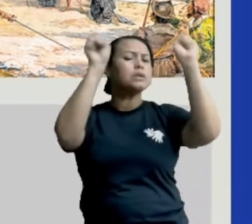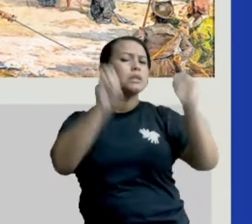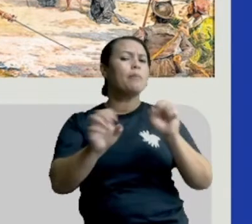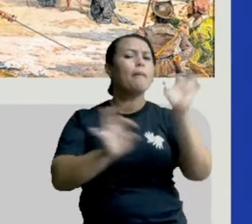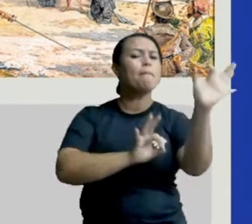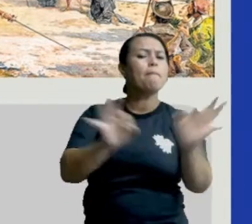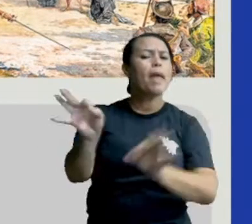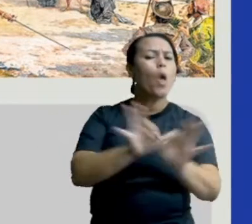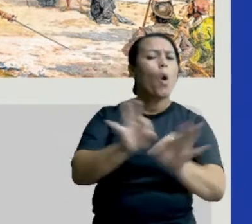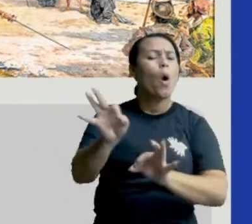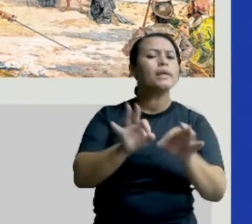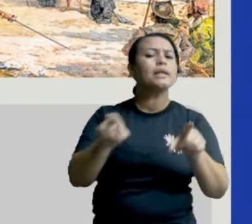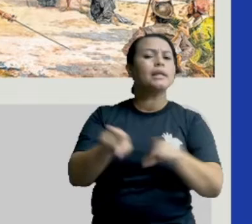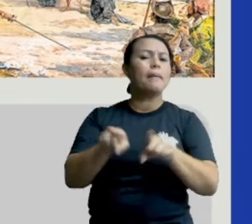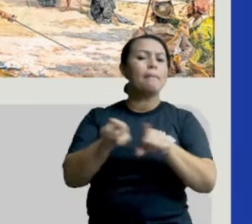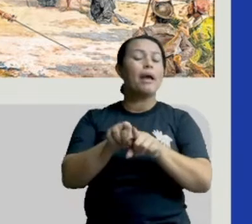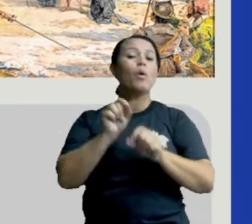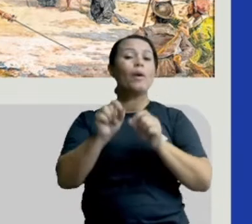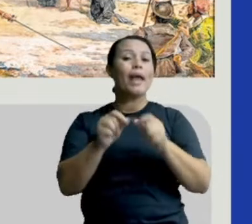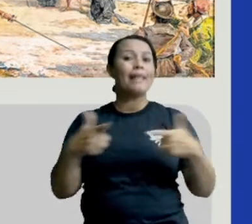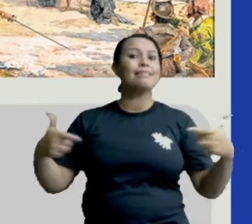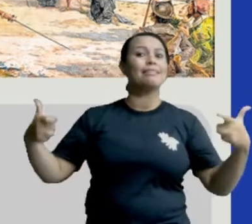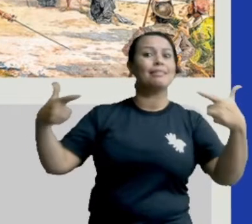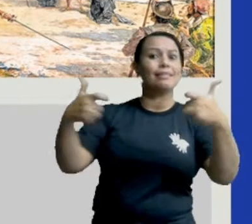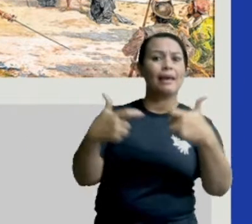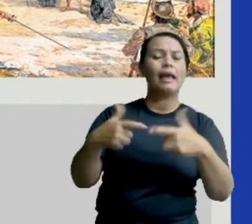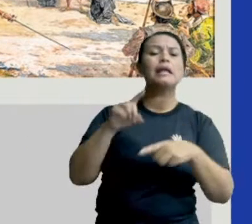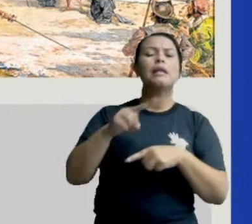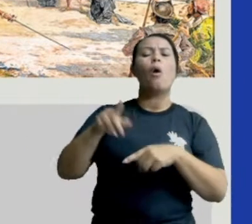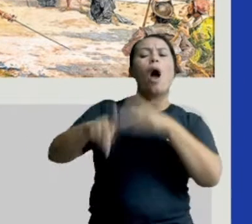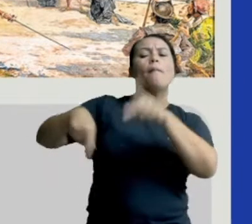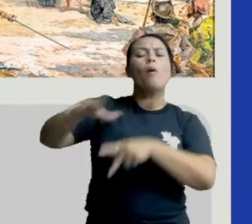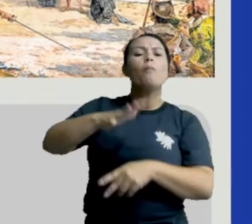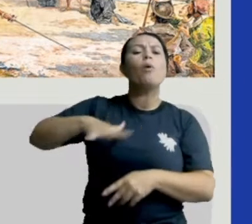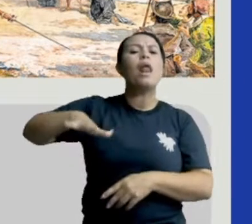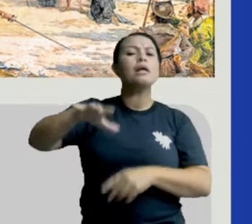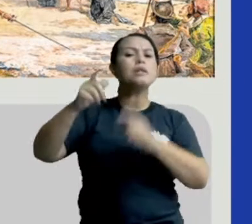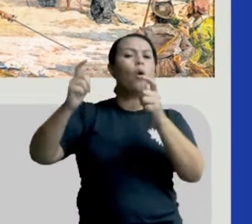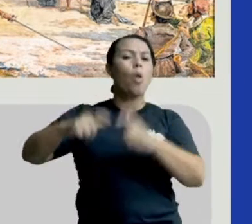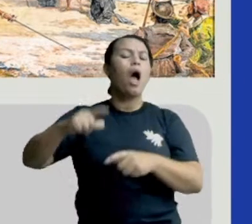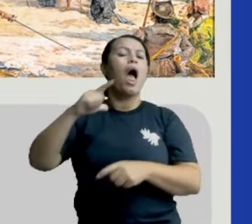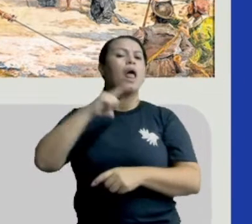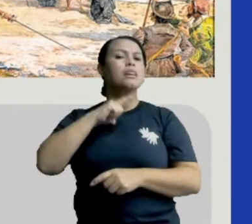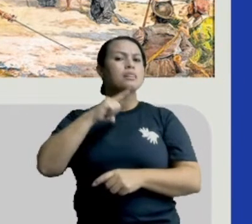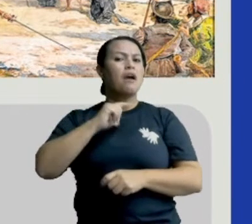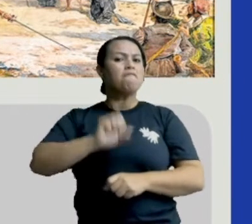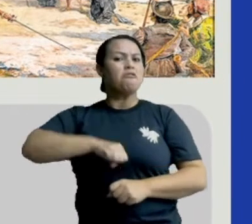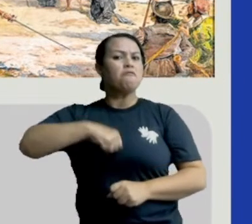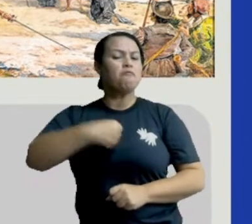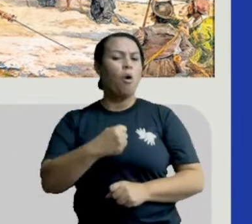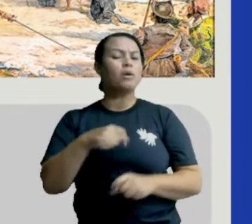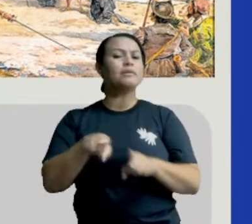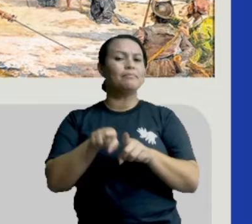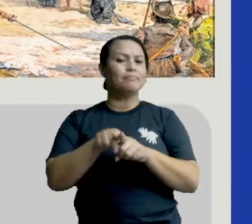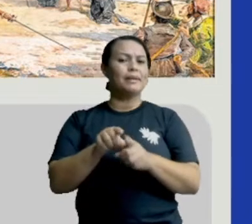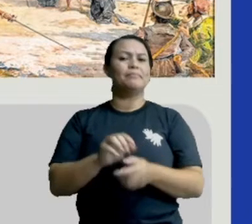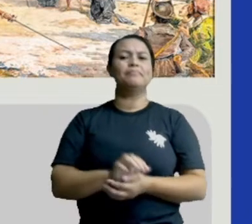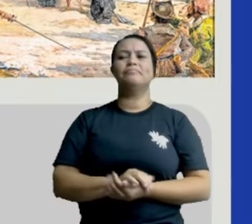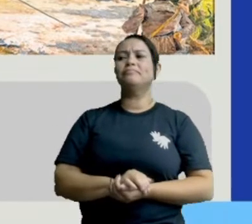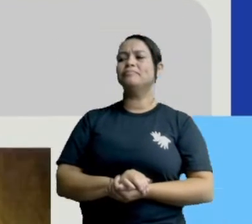de guerrilhas e emboscadas. A população local manteve forte cerco aos